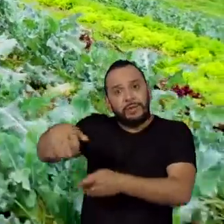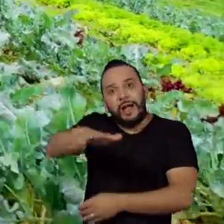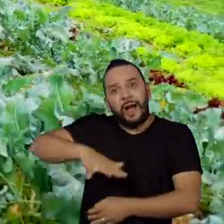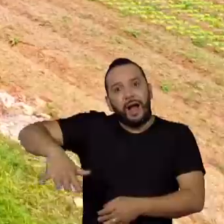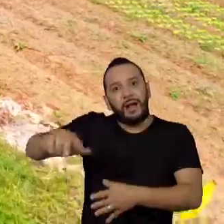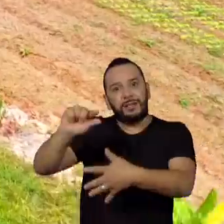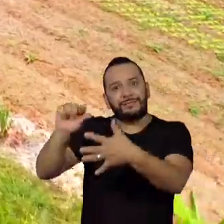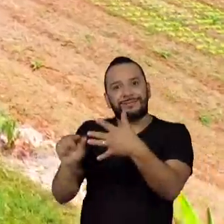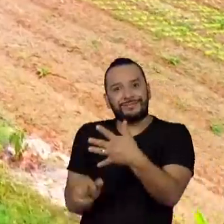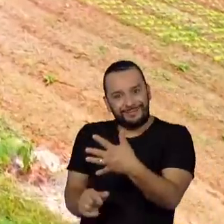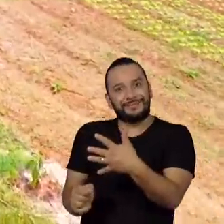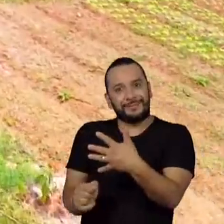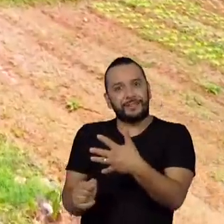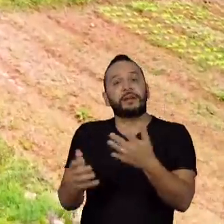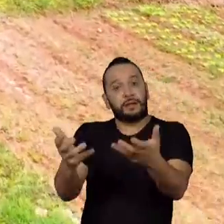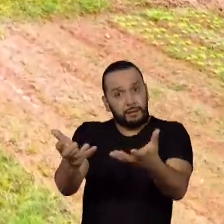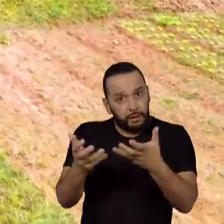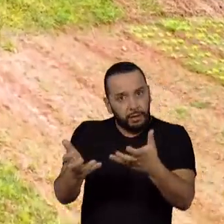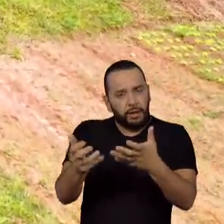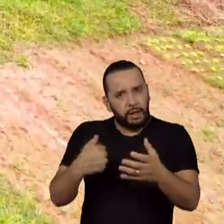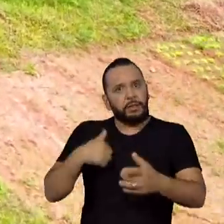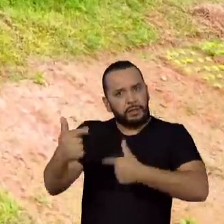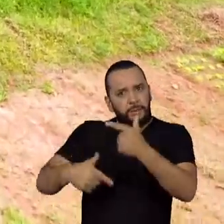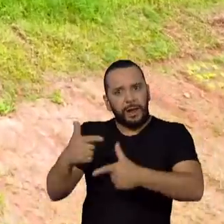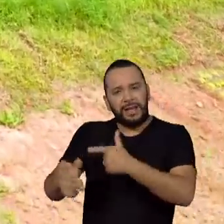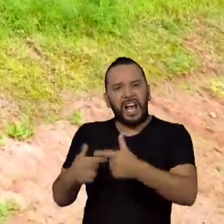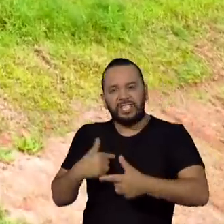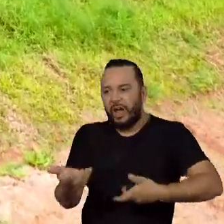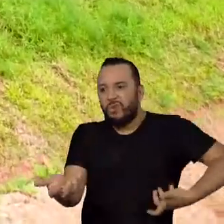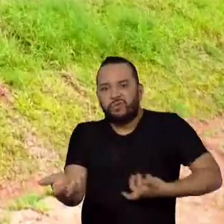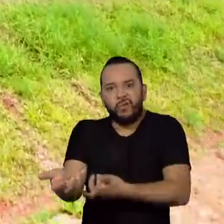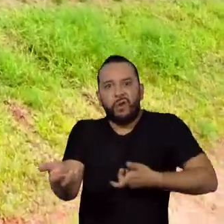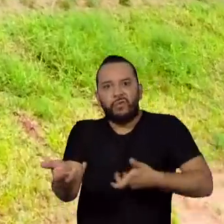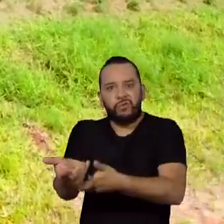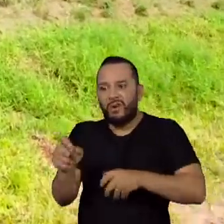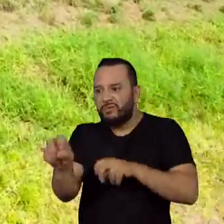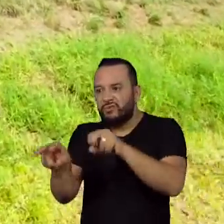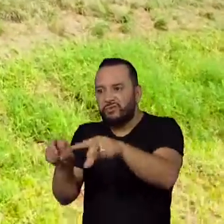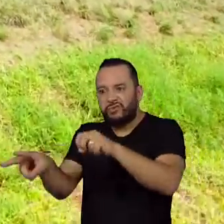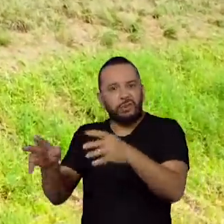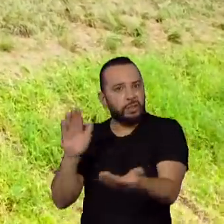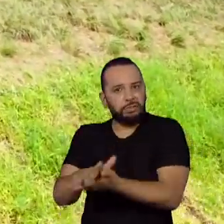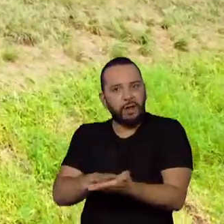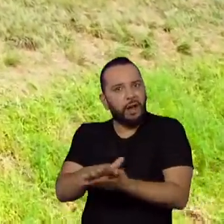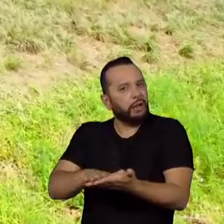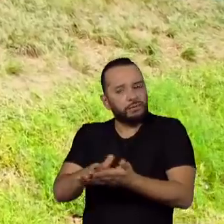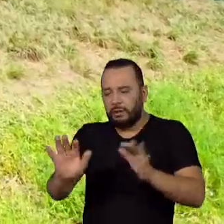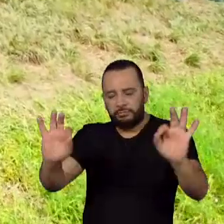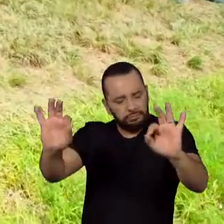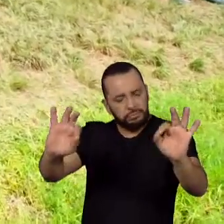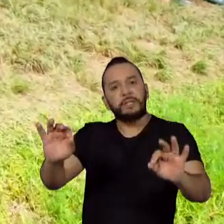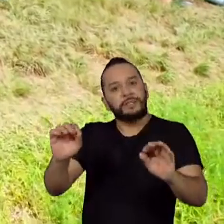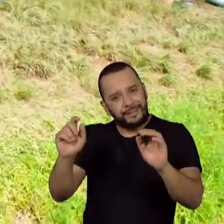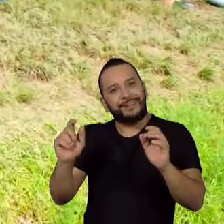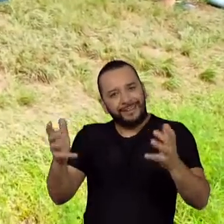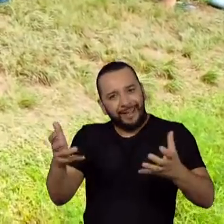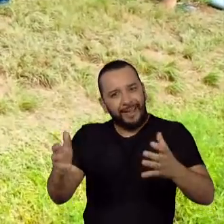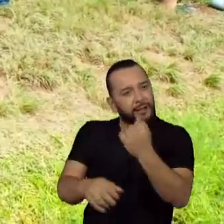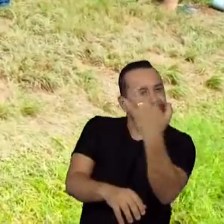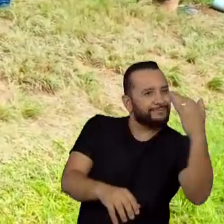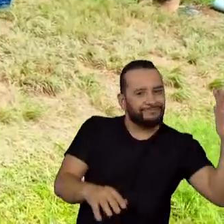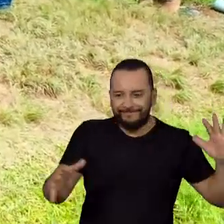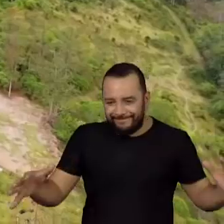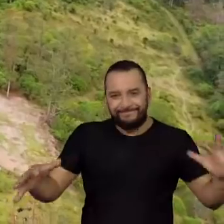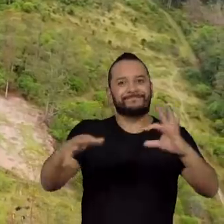O desejo de trabalhar sem usar agrotóxicos em harmonia com o meio ambiente se concretiza por meio de